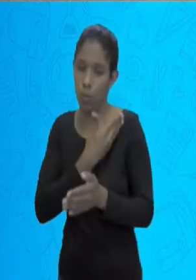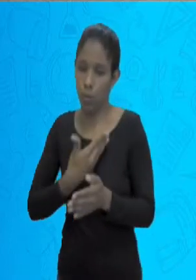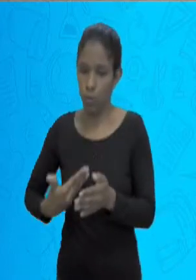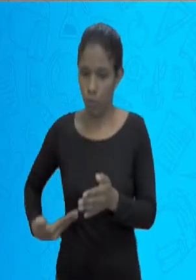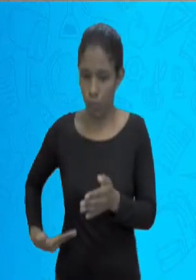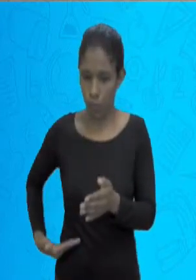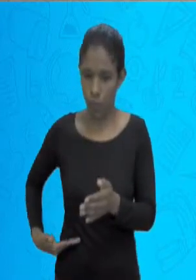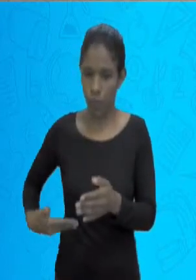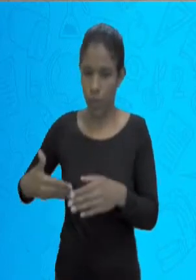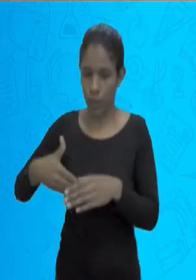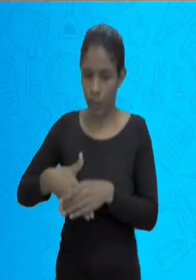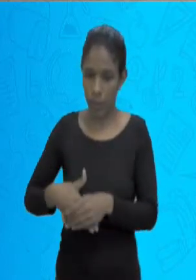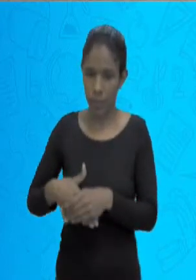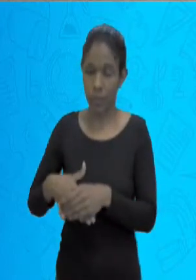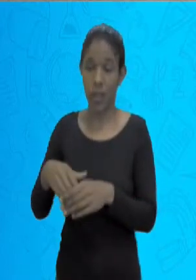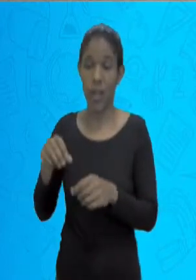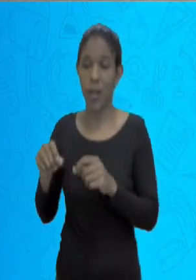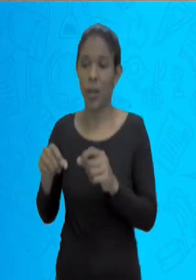a ser